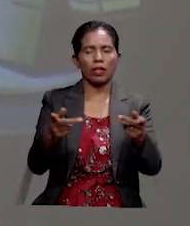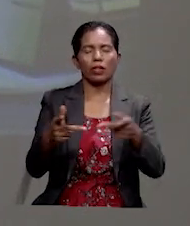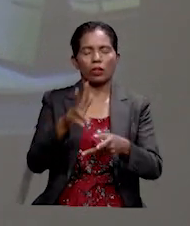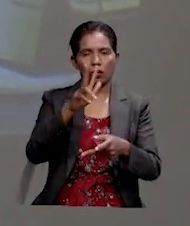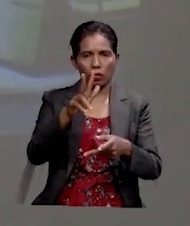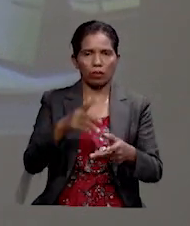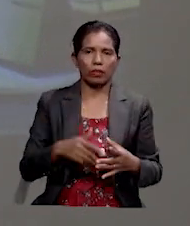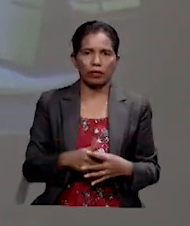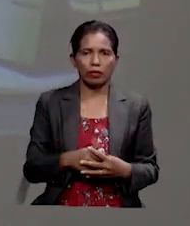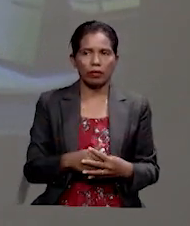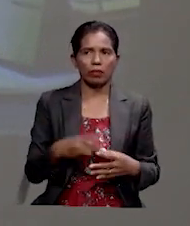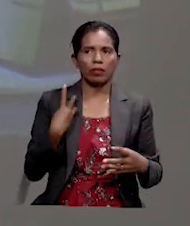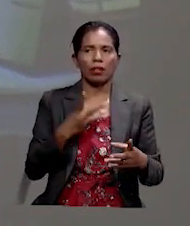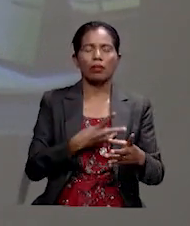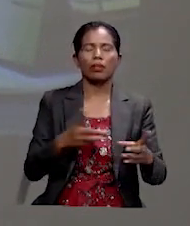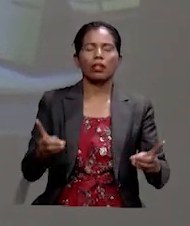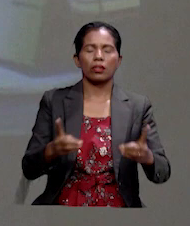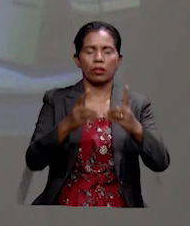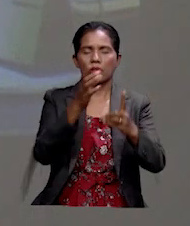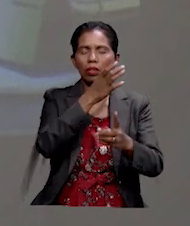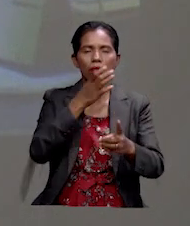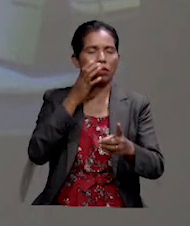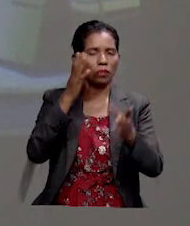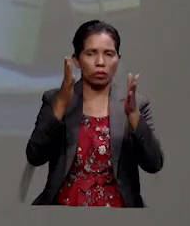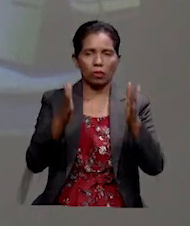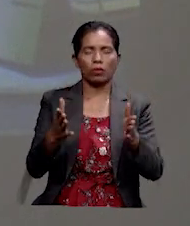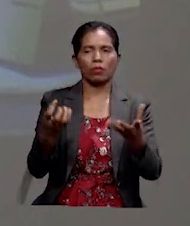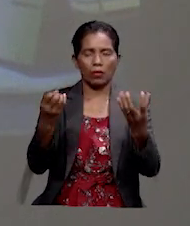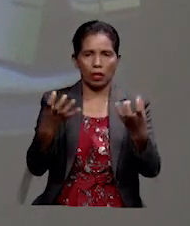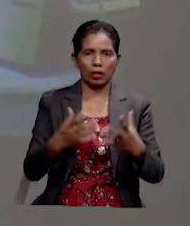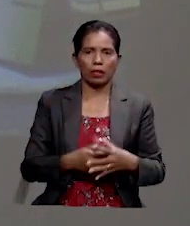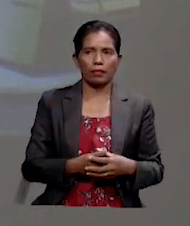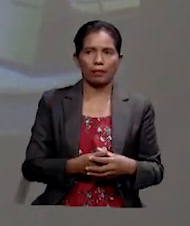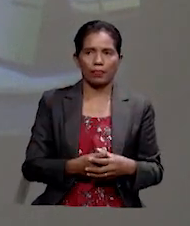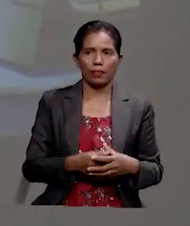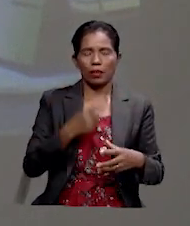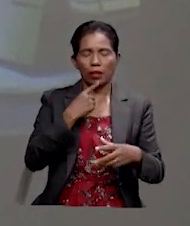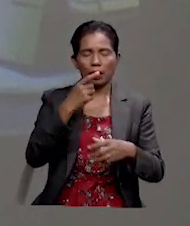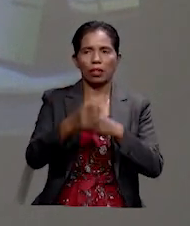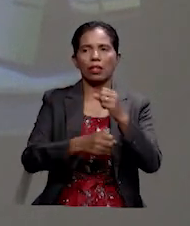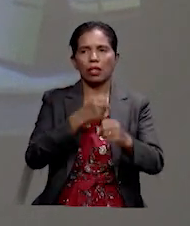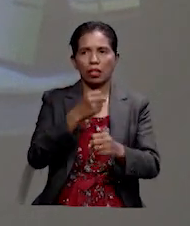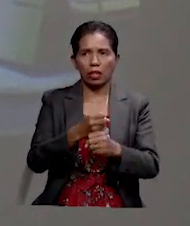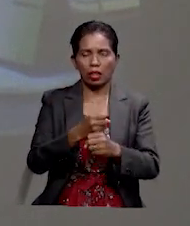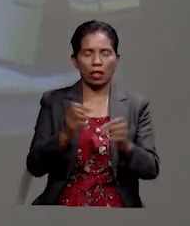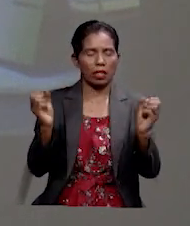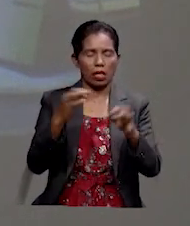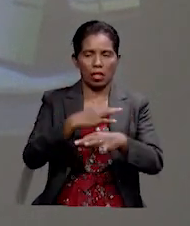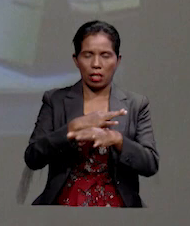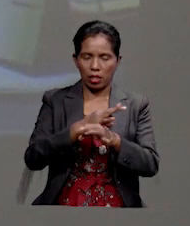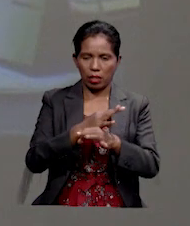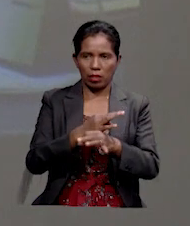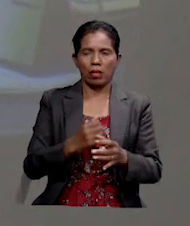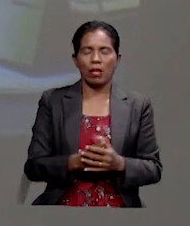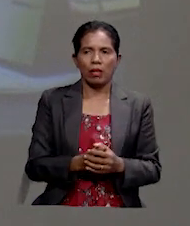mim, a soro os agricultores barra, será dia. Se tem que tina ainda nem, mas ainda nem lá a dia,